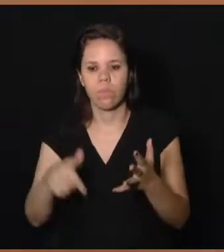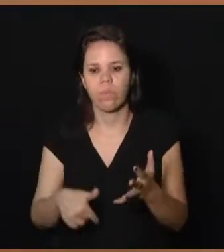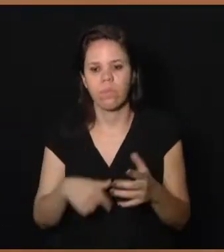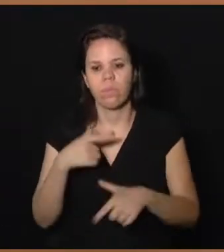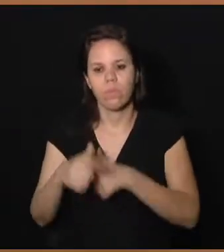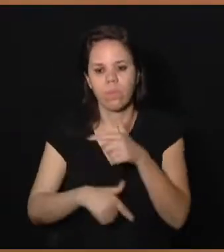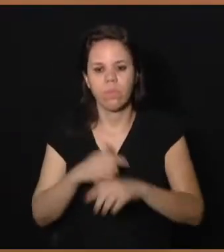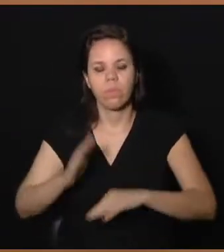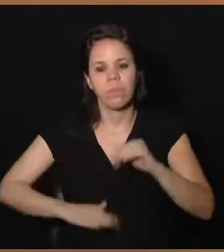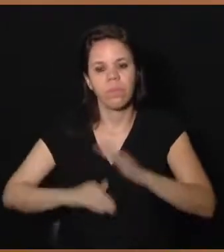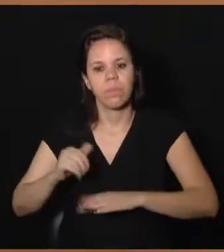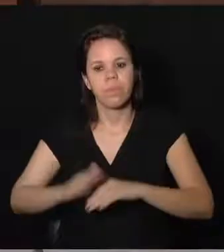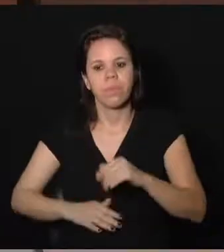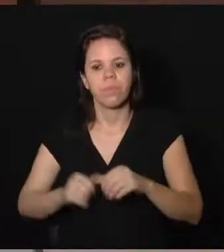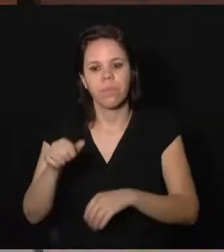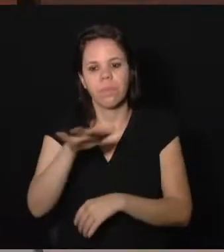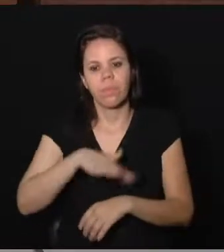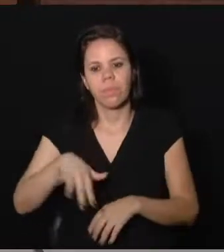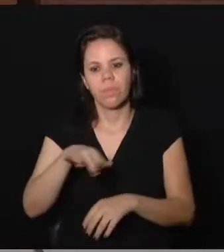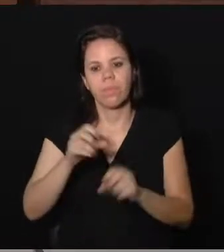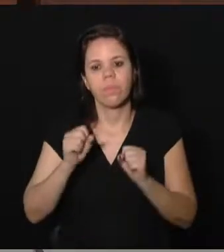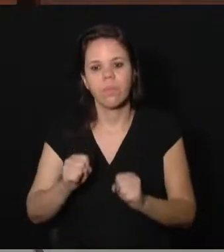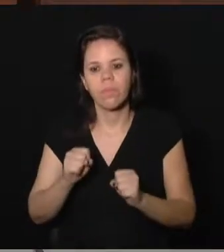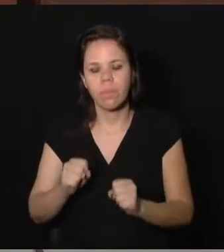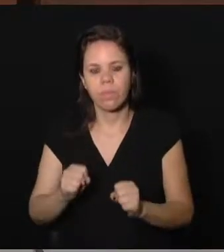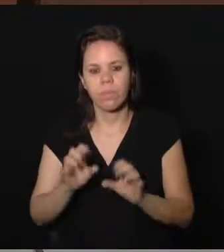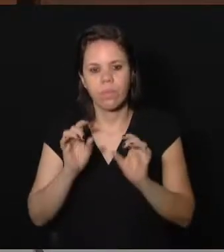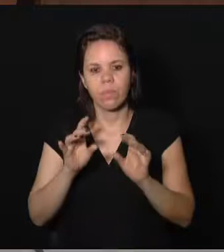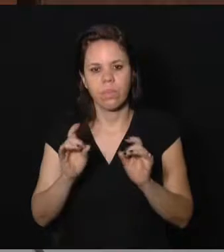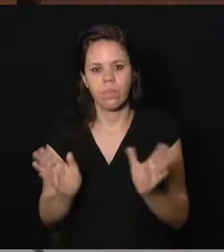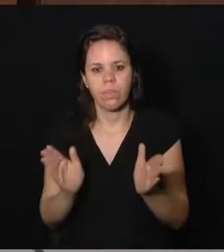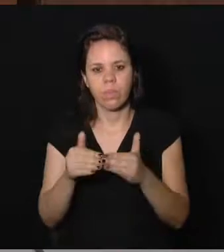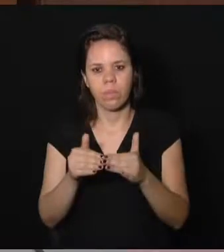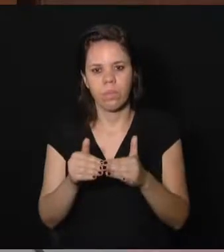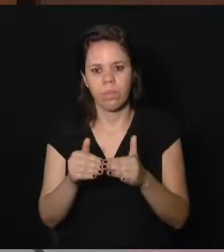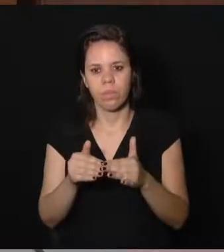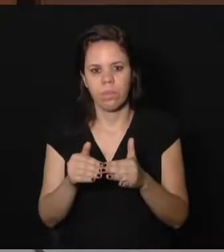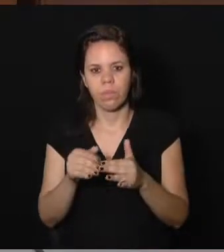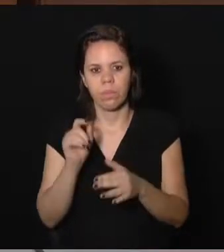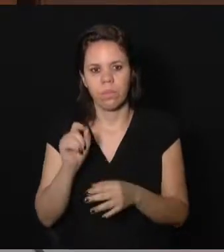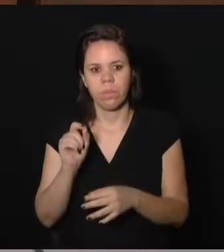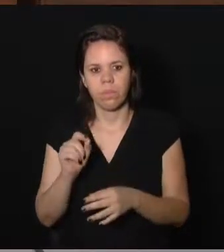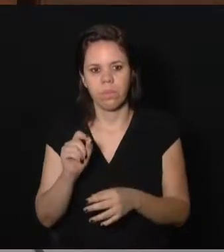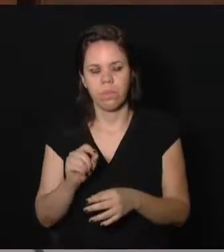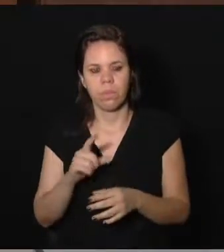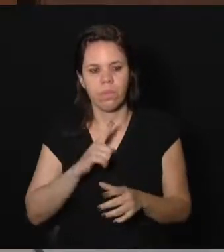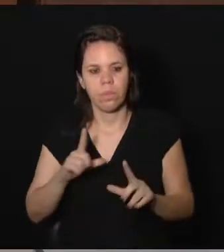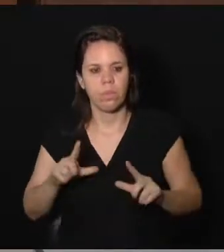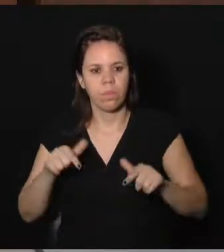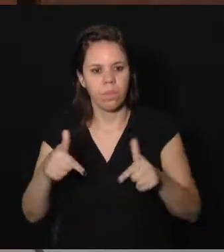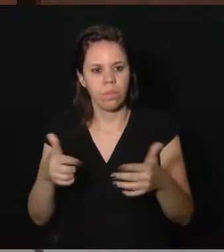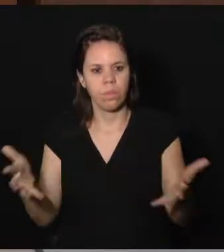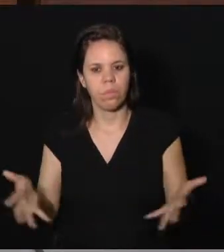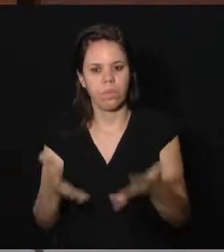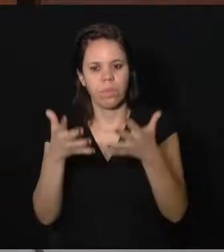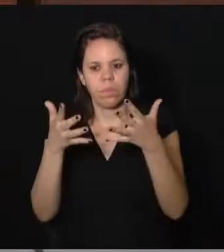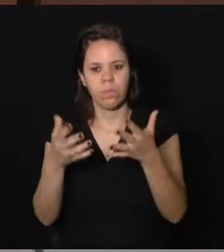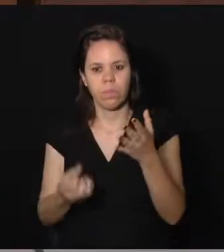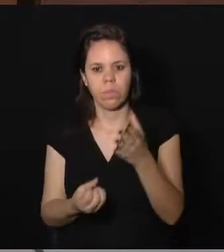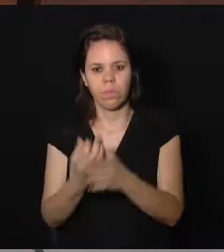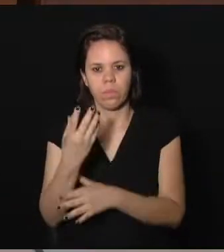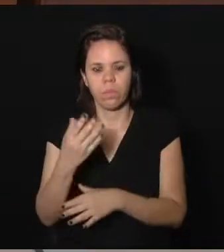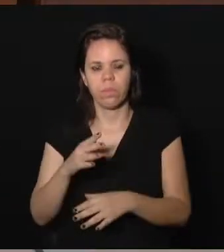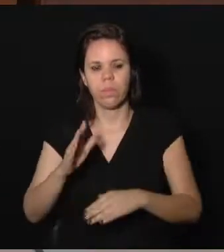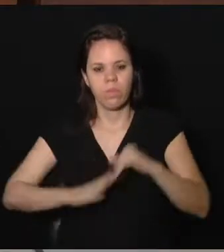região, e que essa mão de obra ela pudesse ser especializada a tal ponto de que haja estímulos de se criar aí